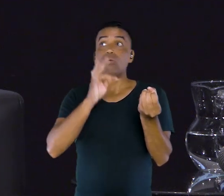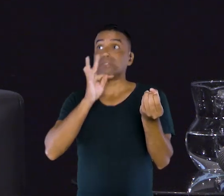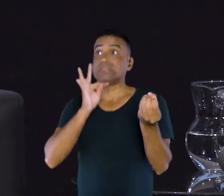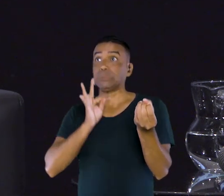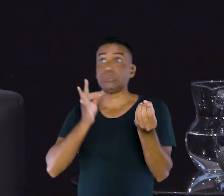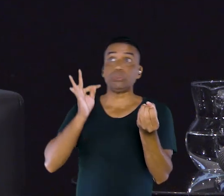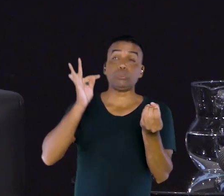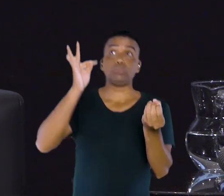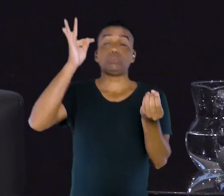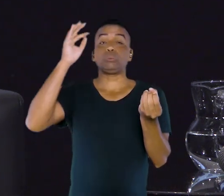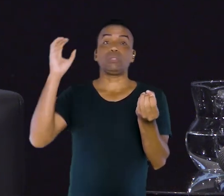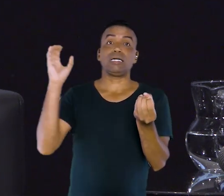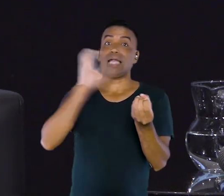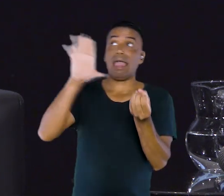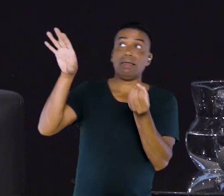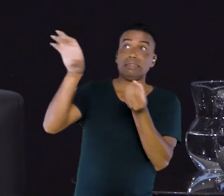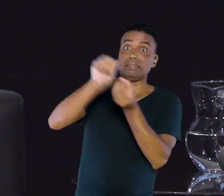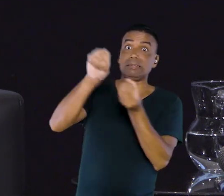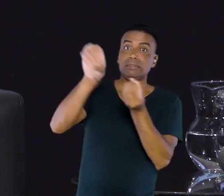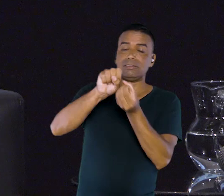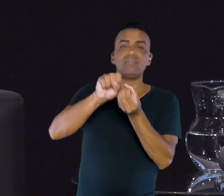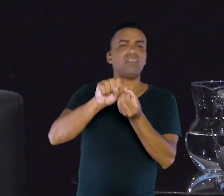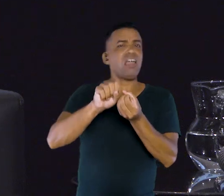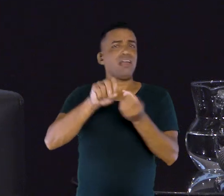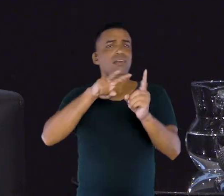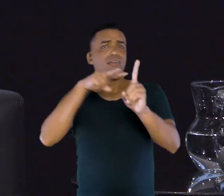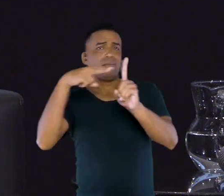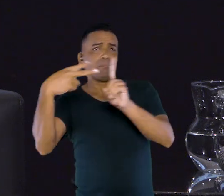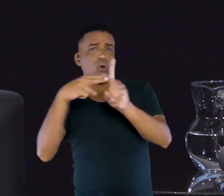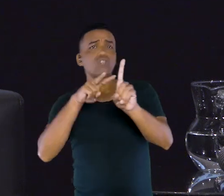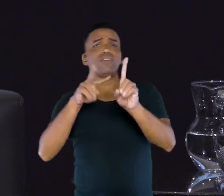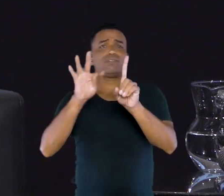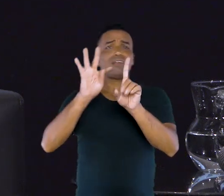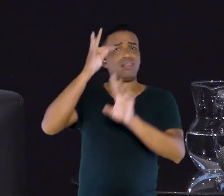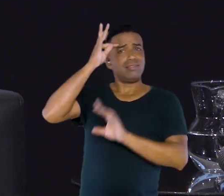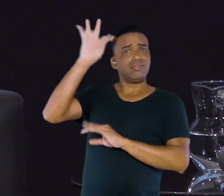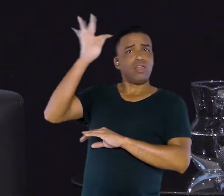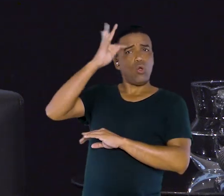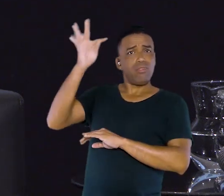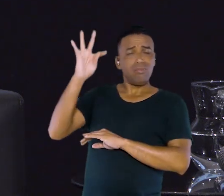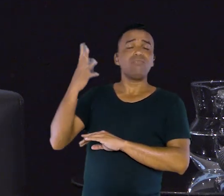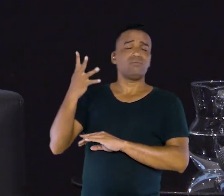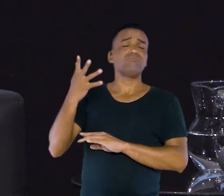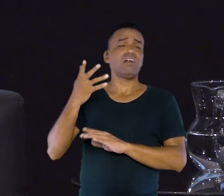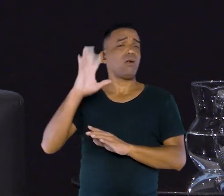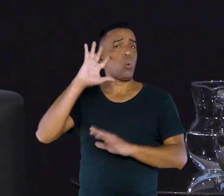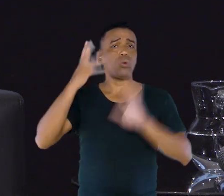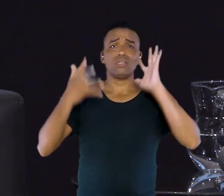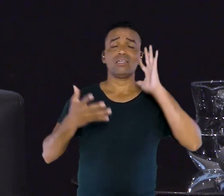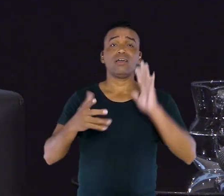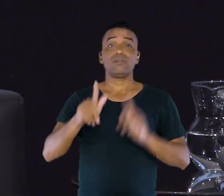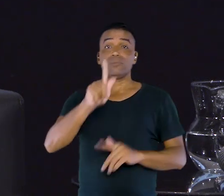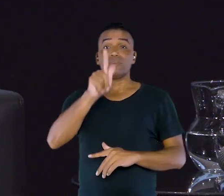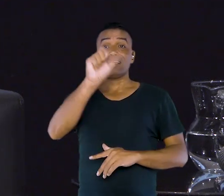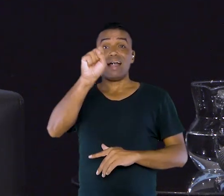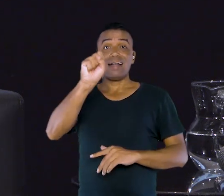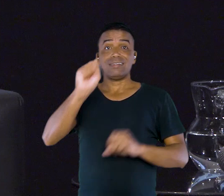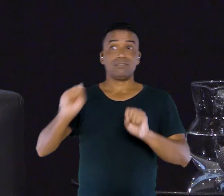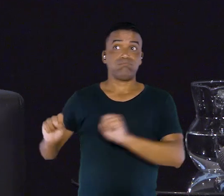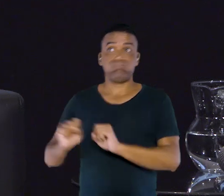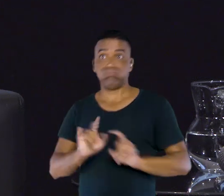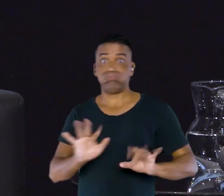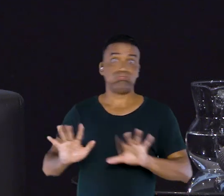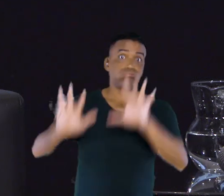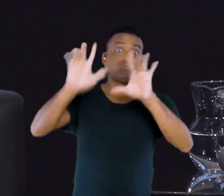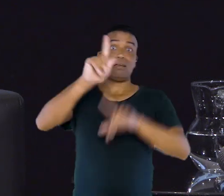não aquecendo. E ele tem razão do ponto de vista teórico, mas na prática o que está acontecendo é que a gente está produzindo tanto gás de efeito